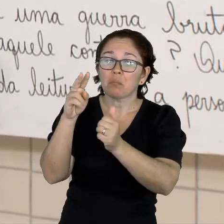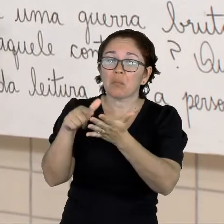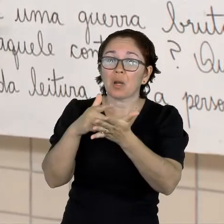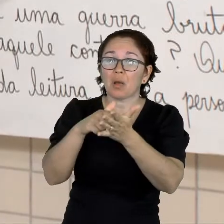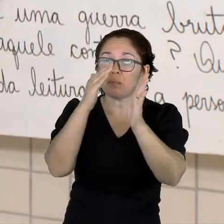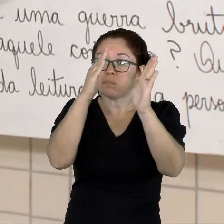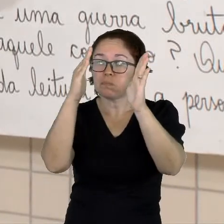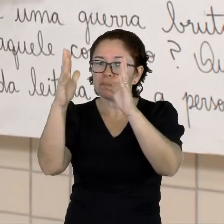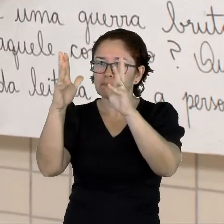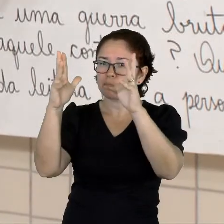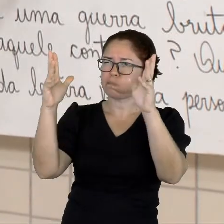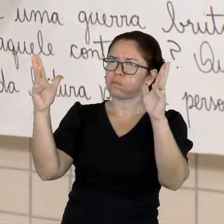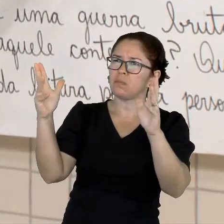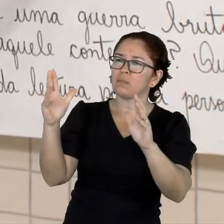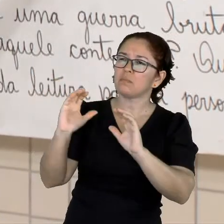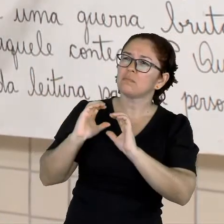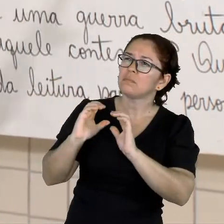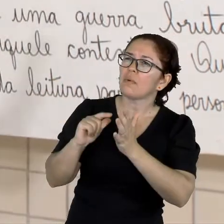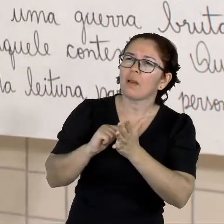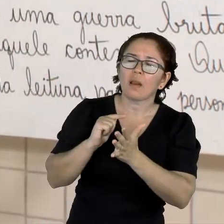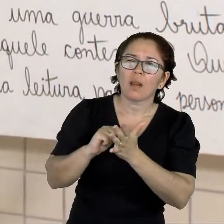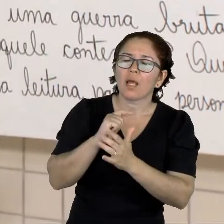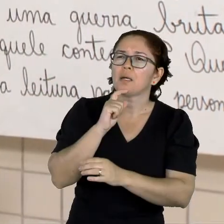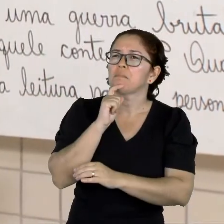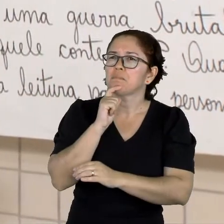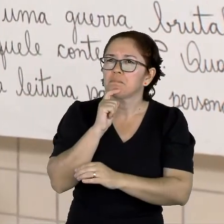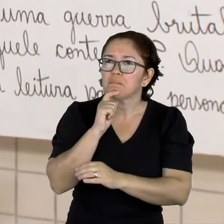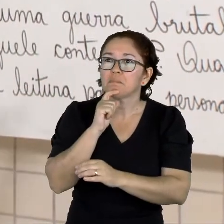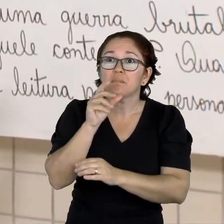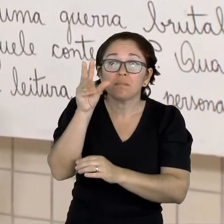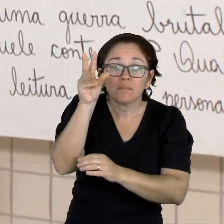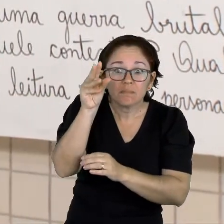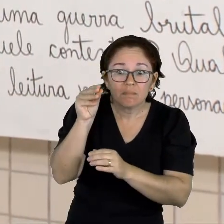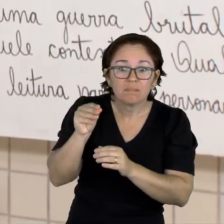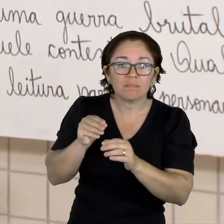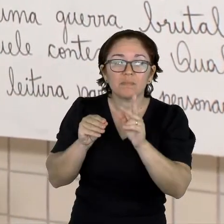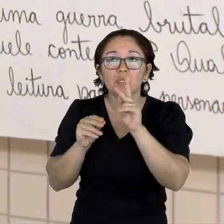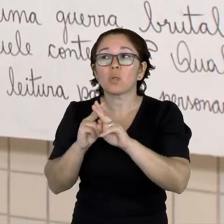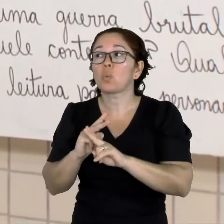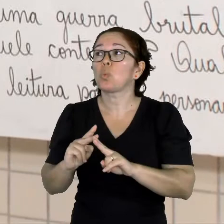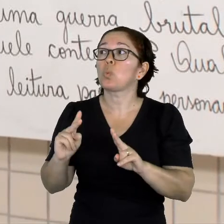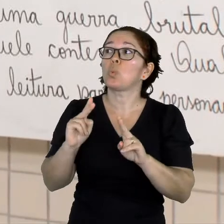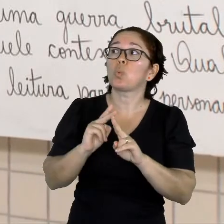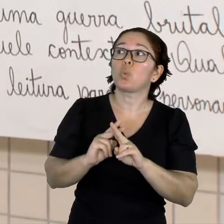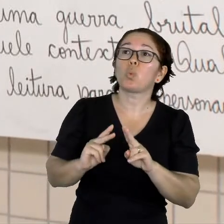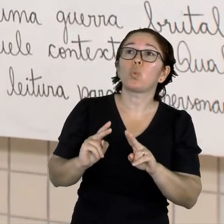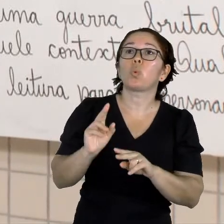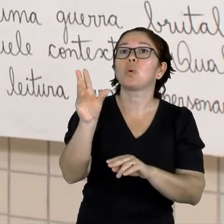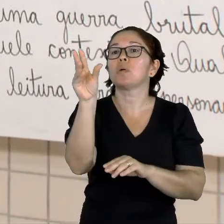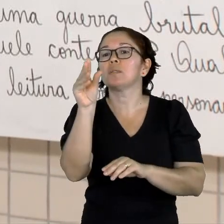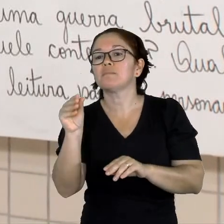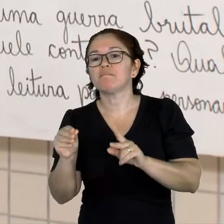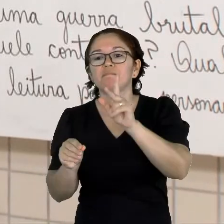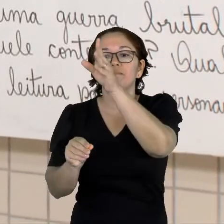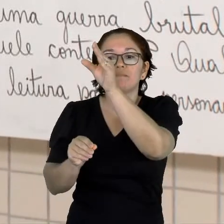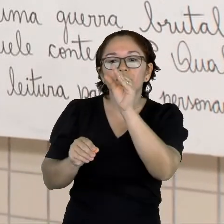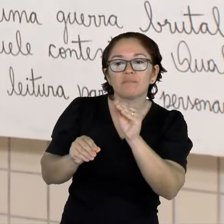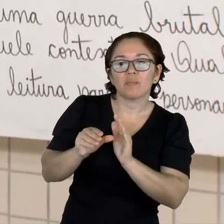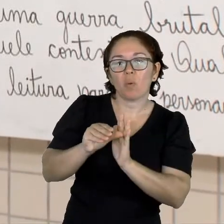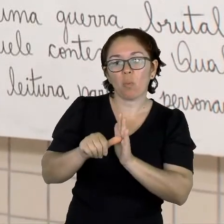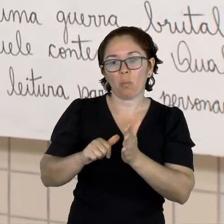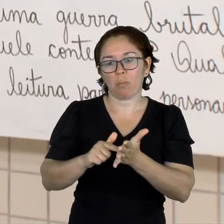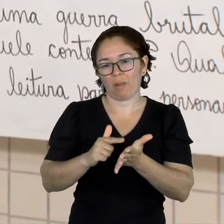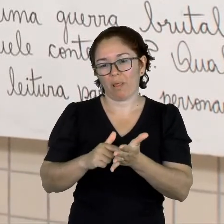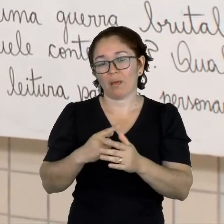título é, né, A Menina que Roubava Livros? Ela começa a pegar, digamos assim, emprestados esses livros, porque ela tinha vontade de